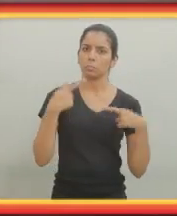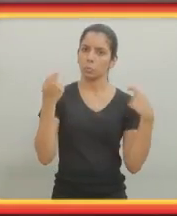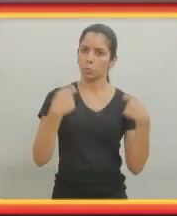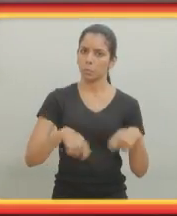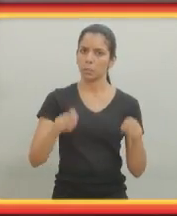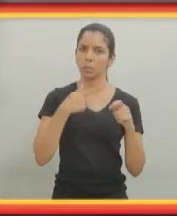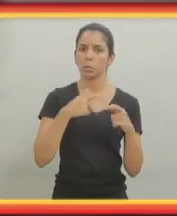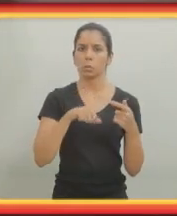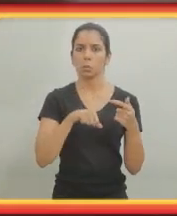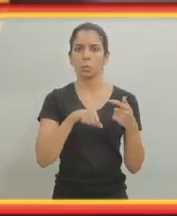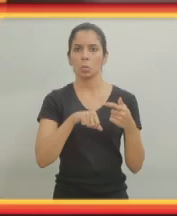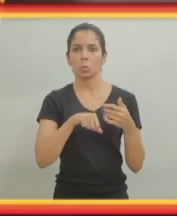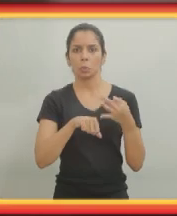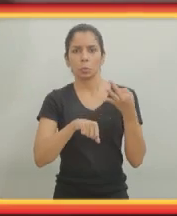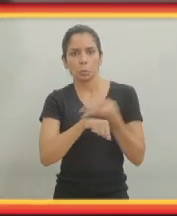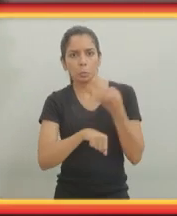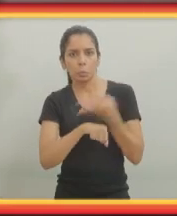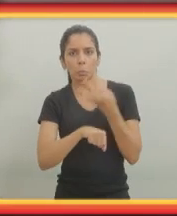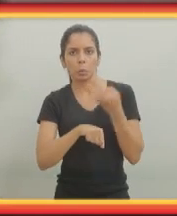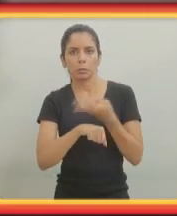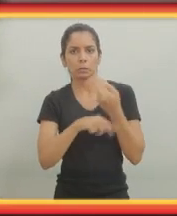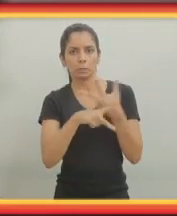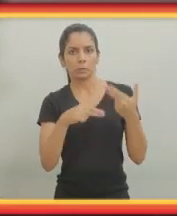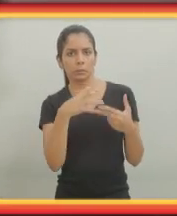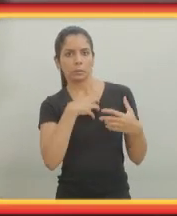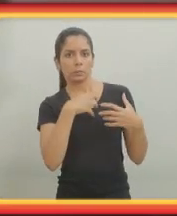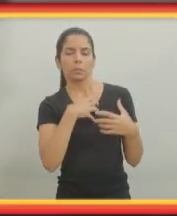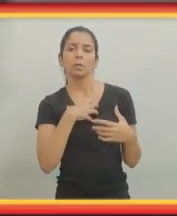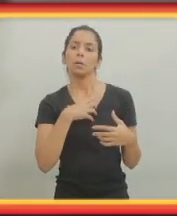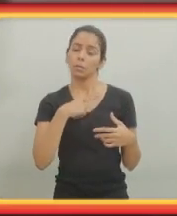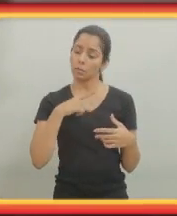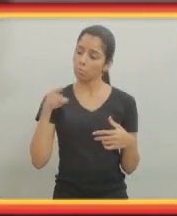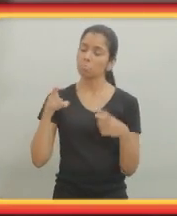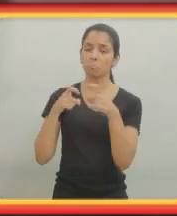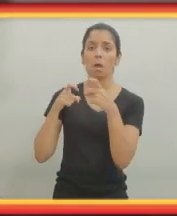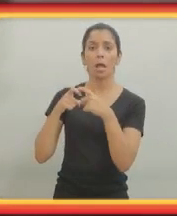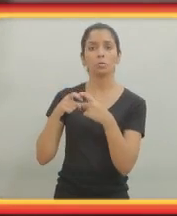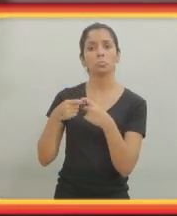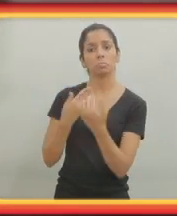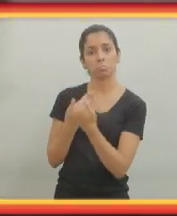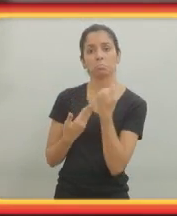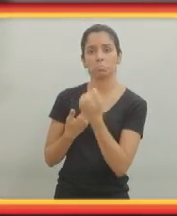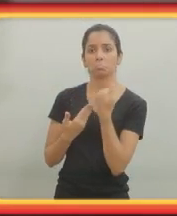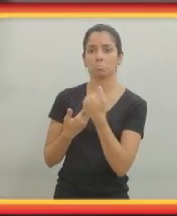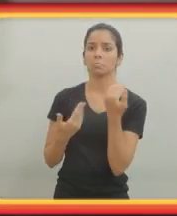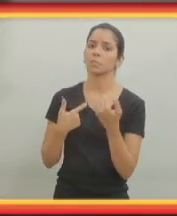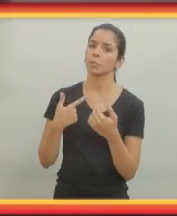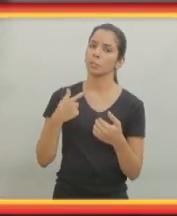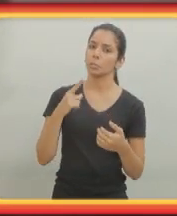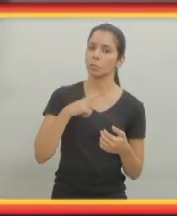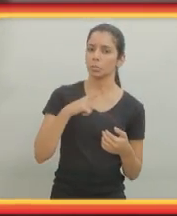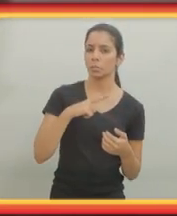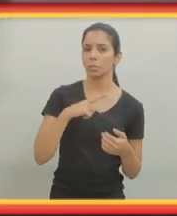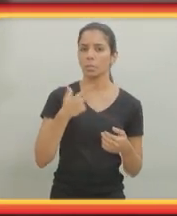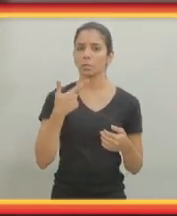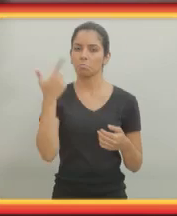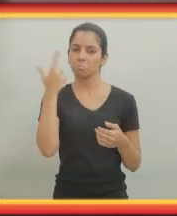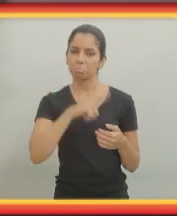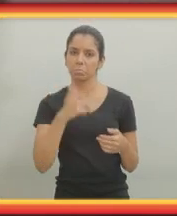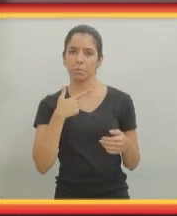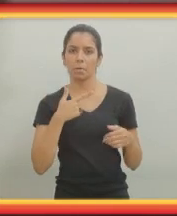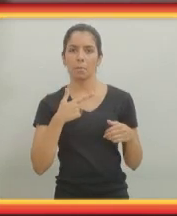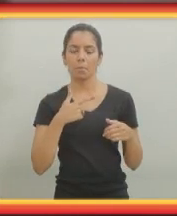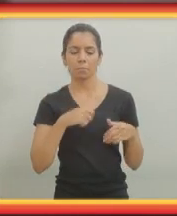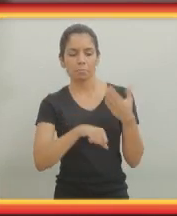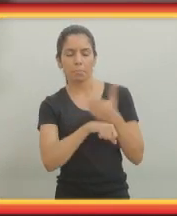preciso estar suportando tanta sobrecarga sensorial, então ele incentivou. E como eu tinha uma